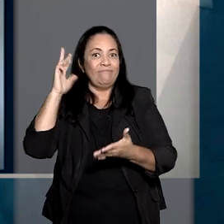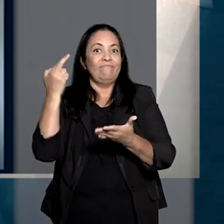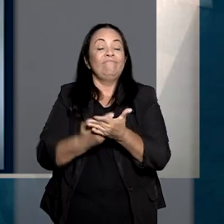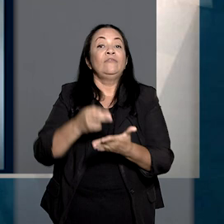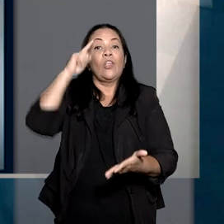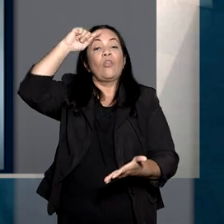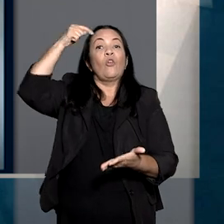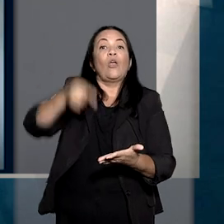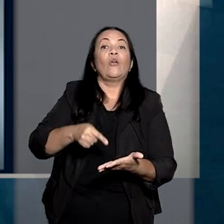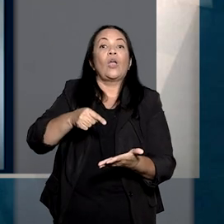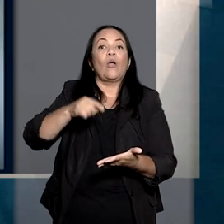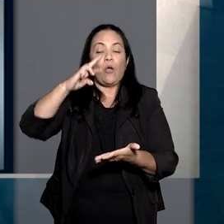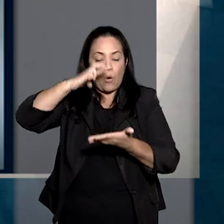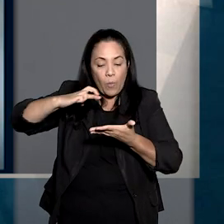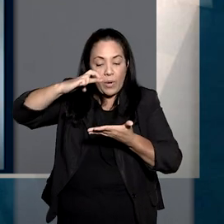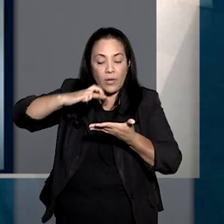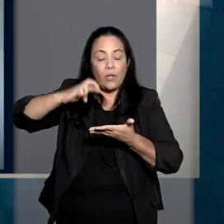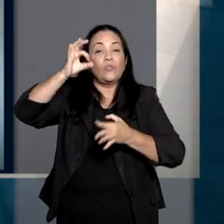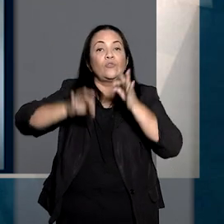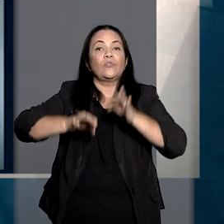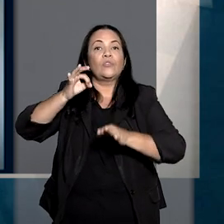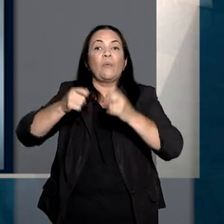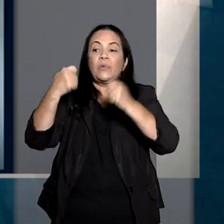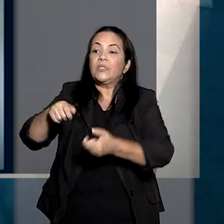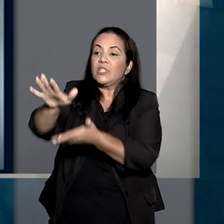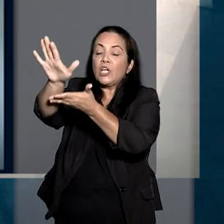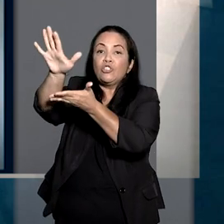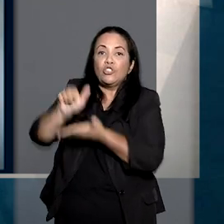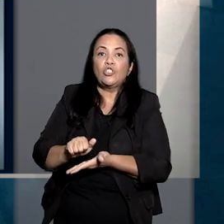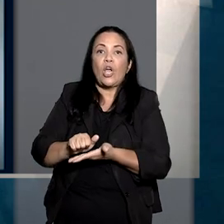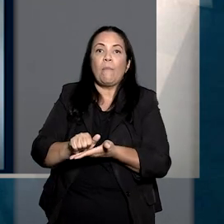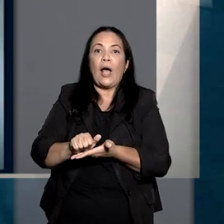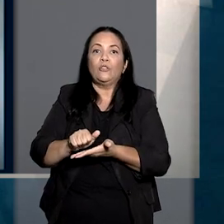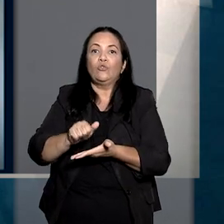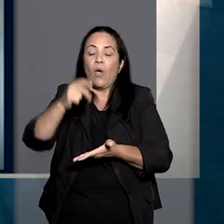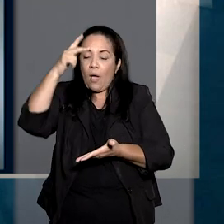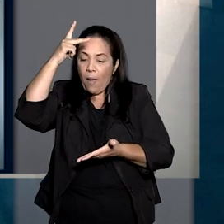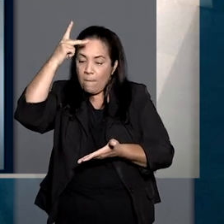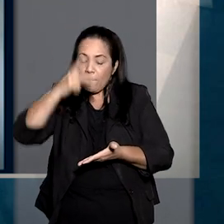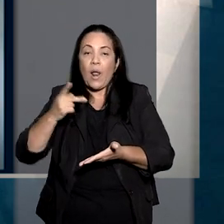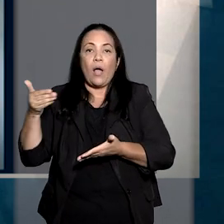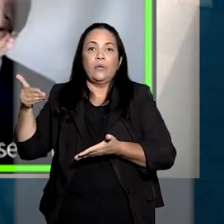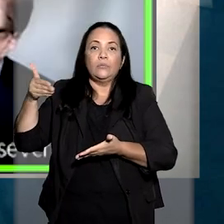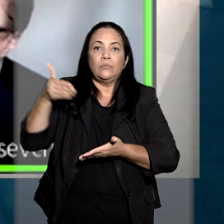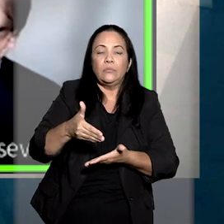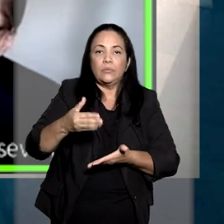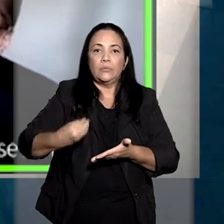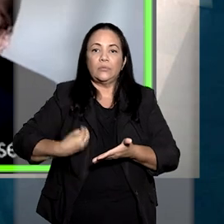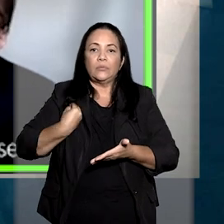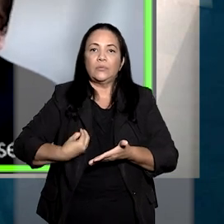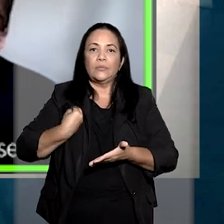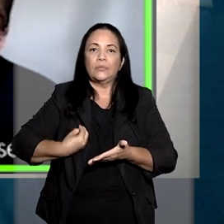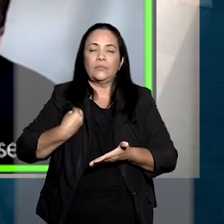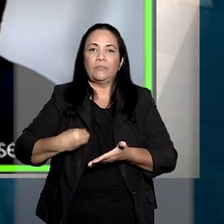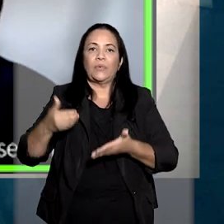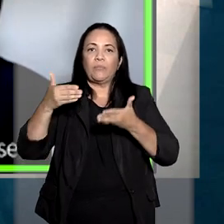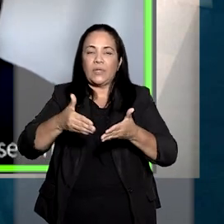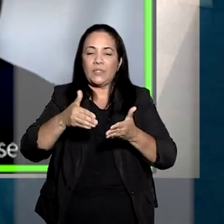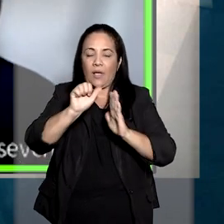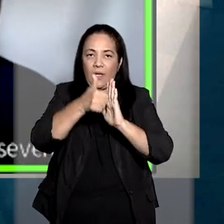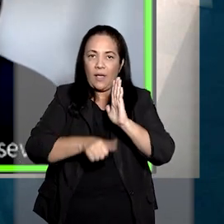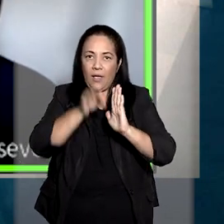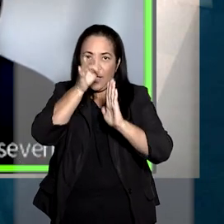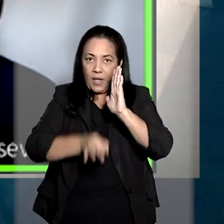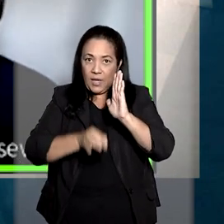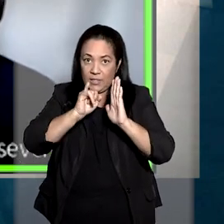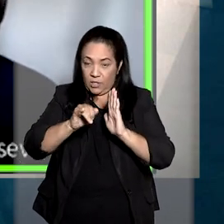a decisão ficou determinado que o perito judicial deve ser intimado pessoalmente quando os atos desses